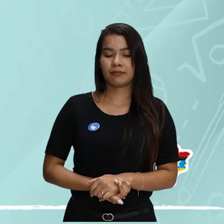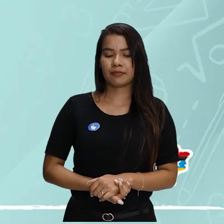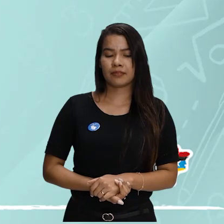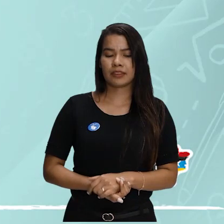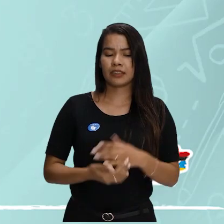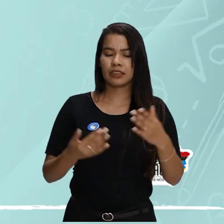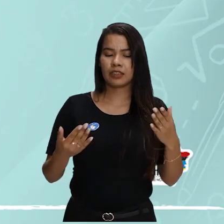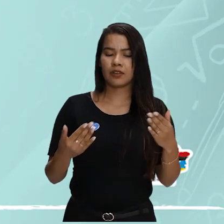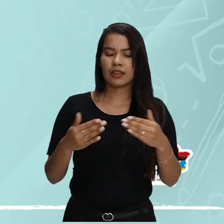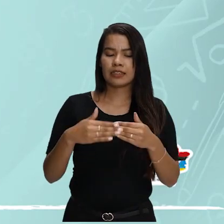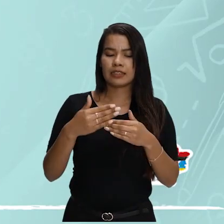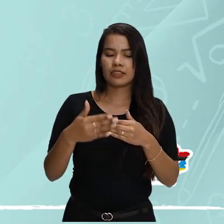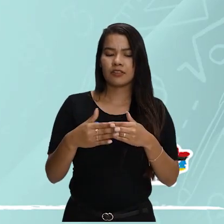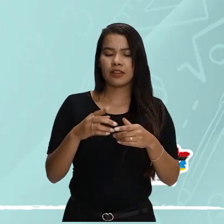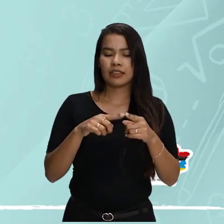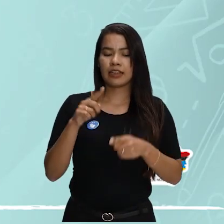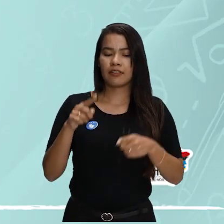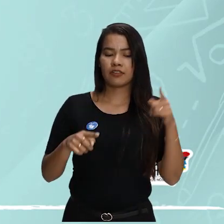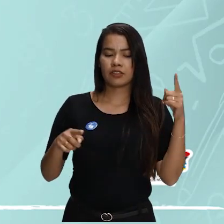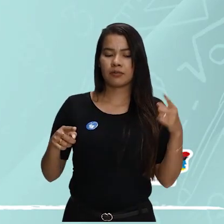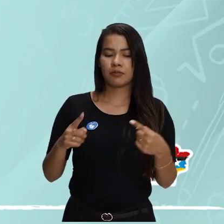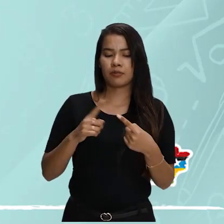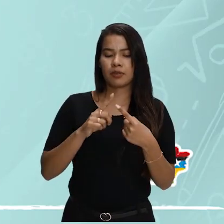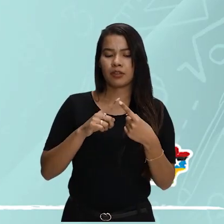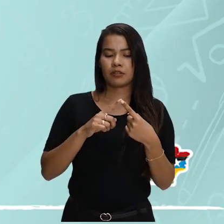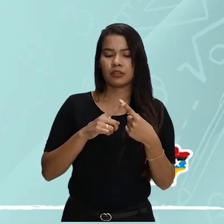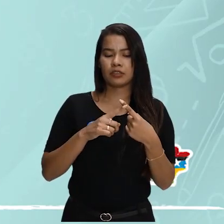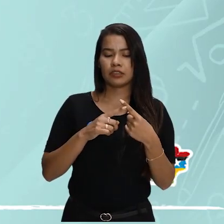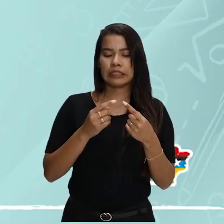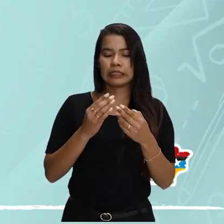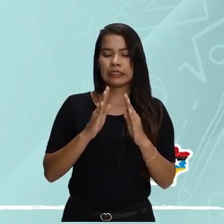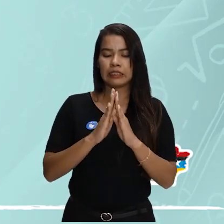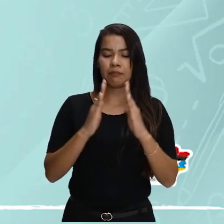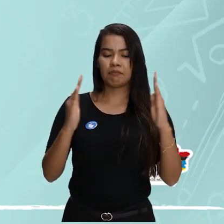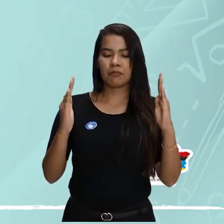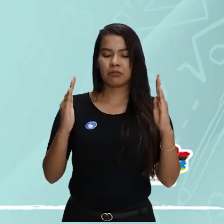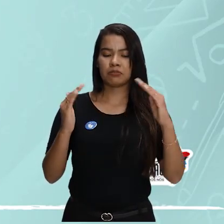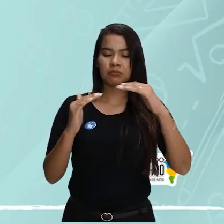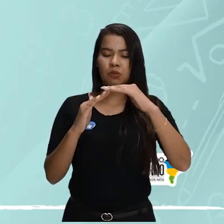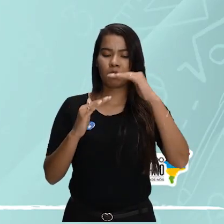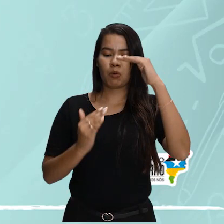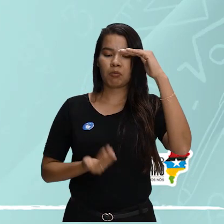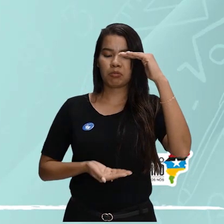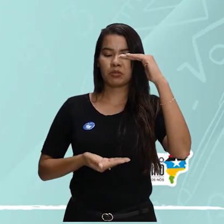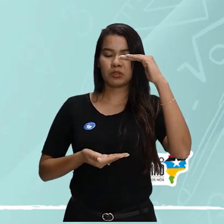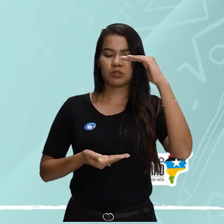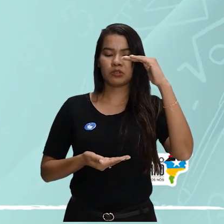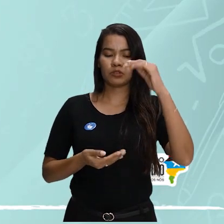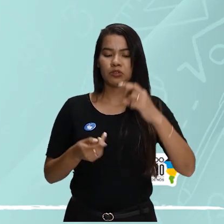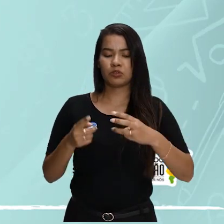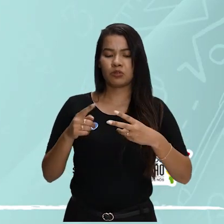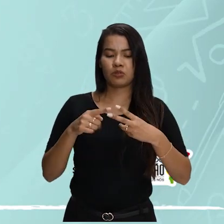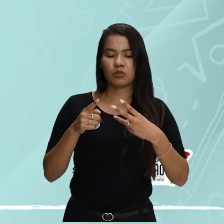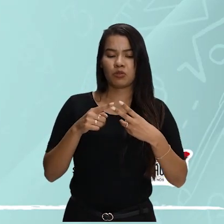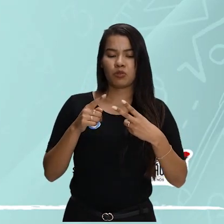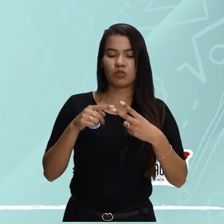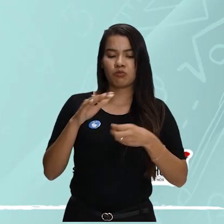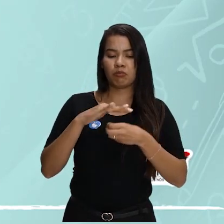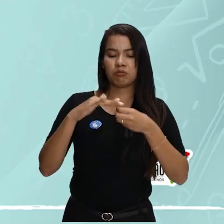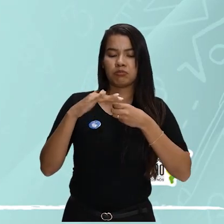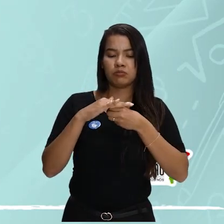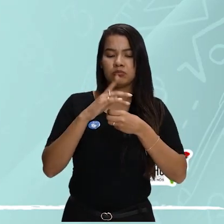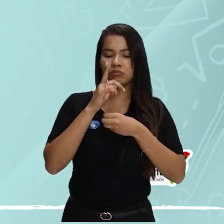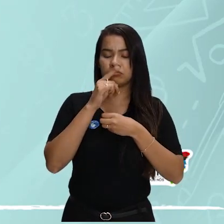Considere as seguintes variáveis. 1. Tamanho de um objeto. 2. Volume de água em um rio.